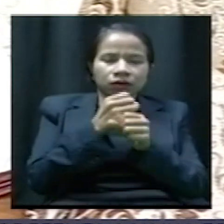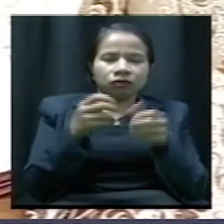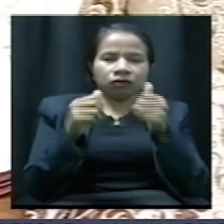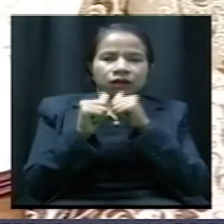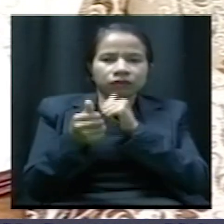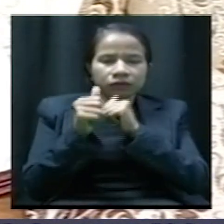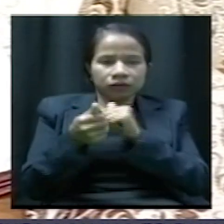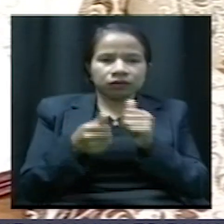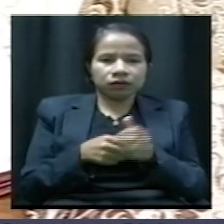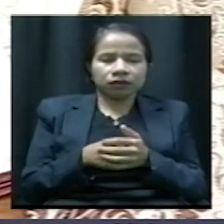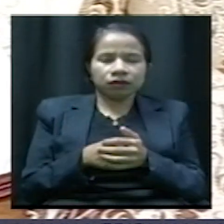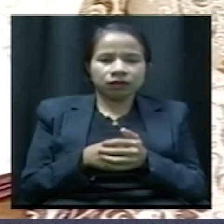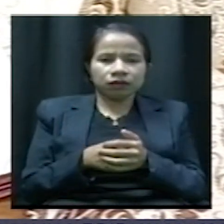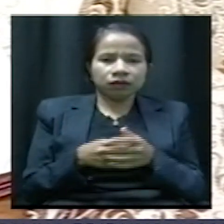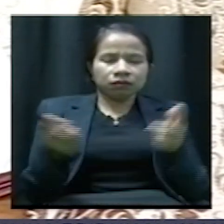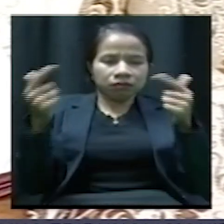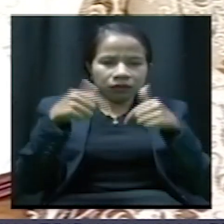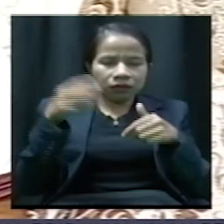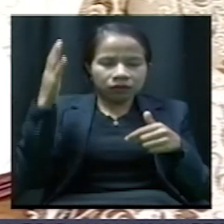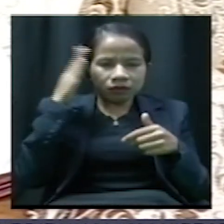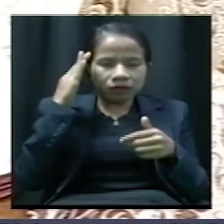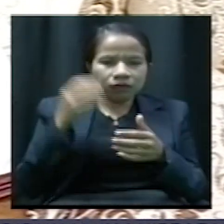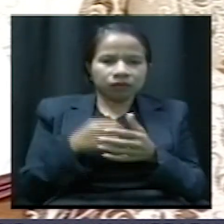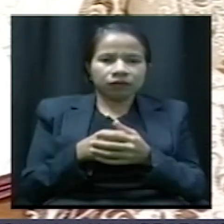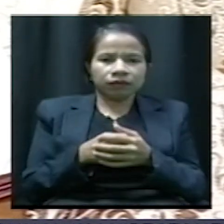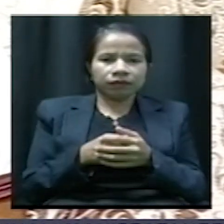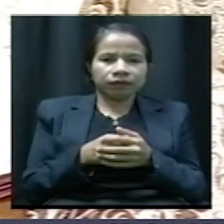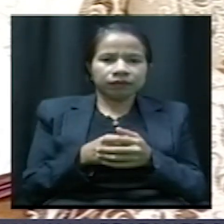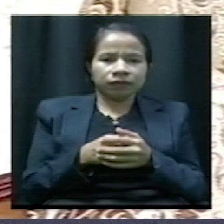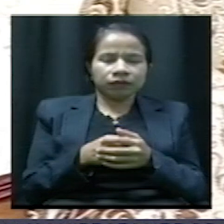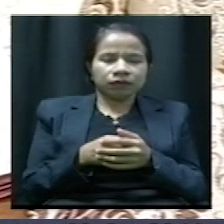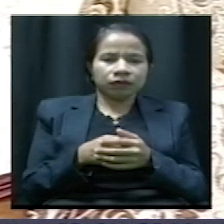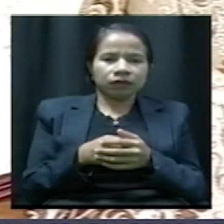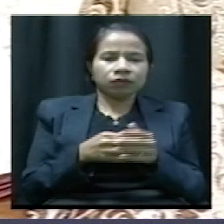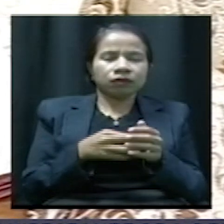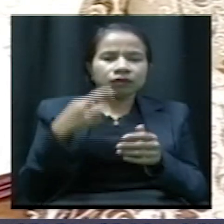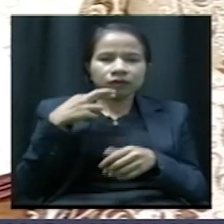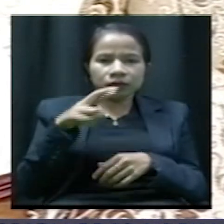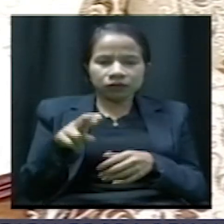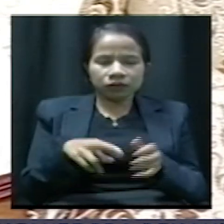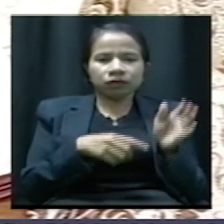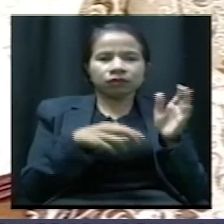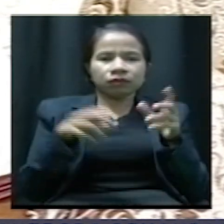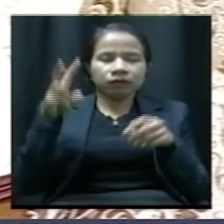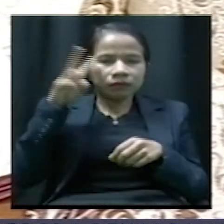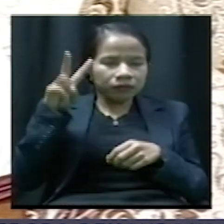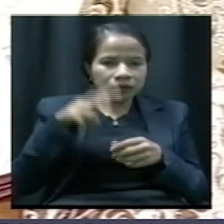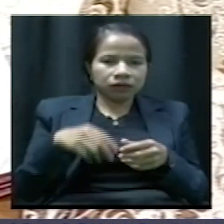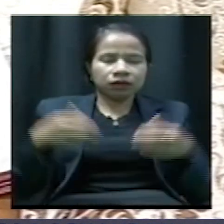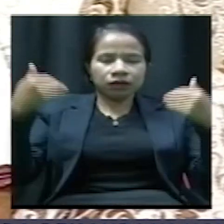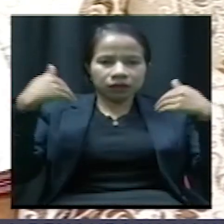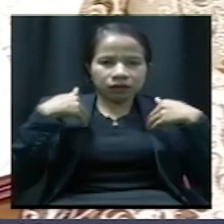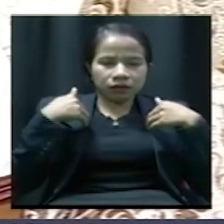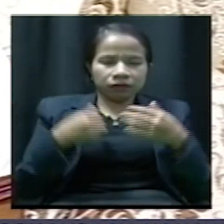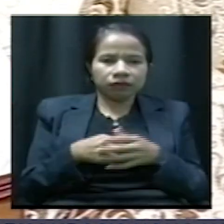advocacia ne mai ho evidência mi fierka tak ho ho resultado pesquisa ida ne tem